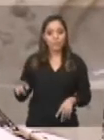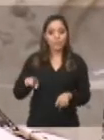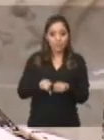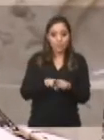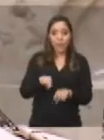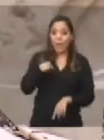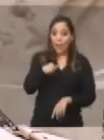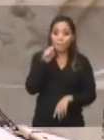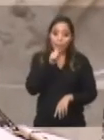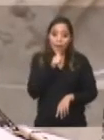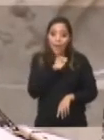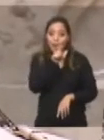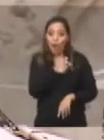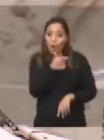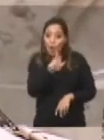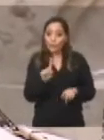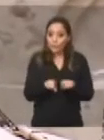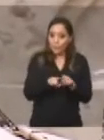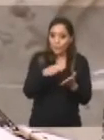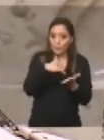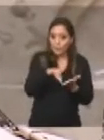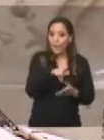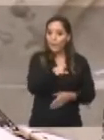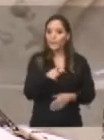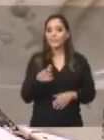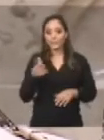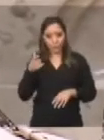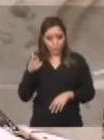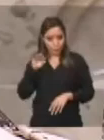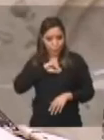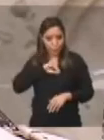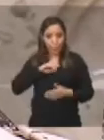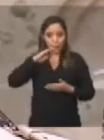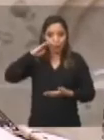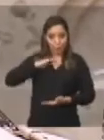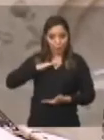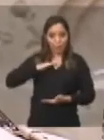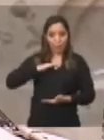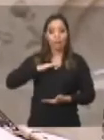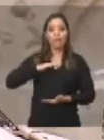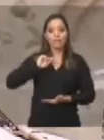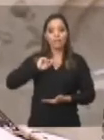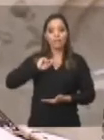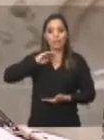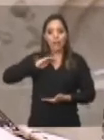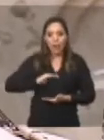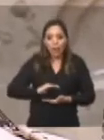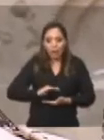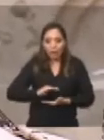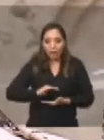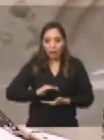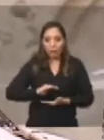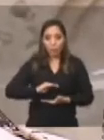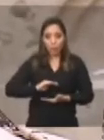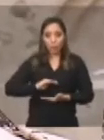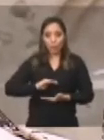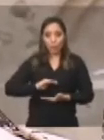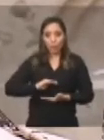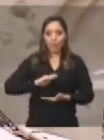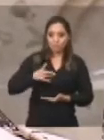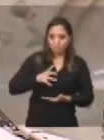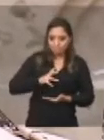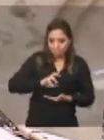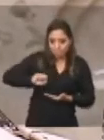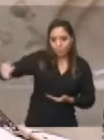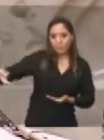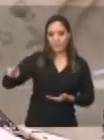da mesma forma, efetuava retiradas de valores próximos total de sua remuneração. Tão logo era